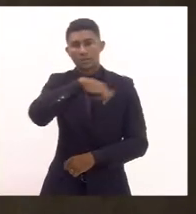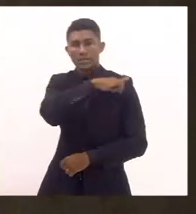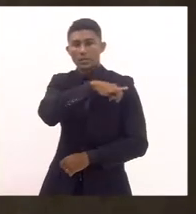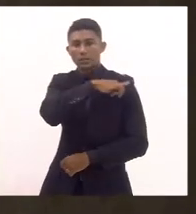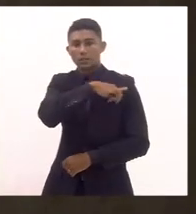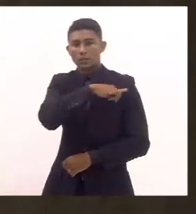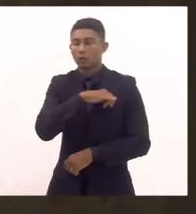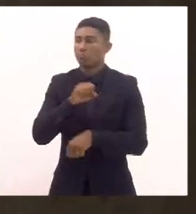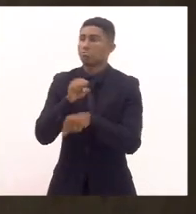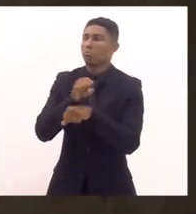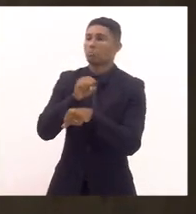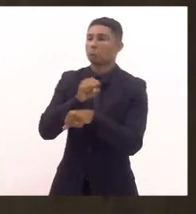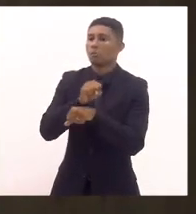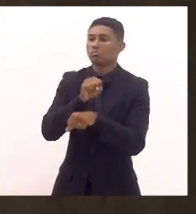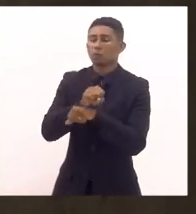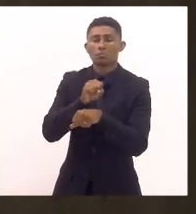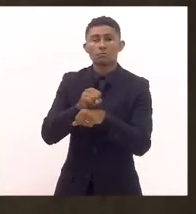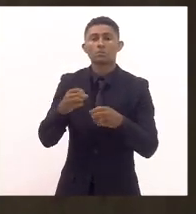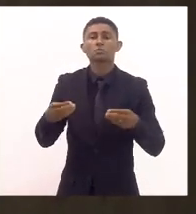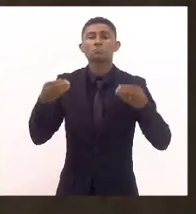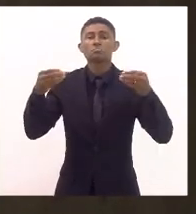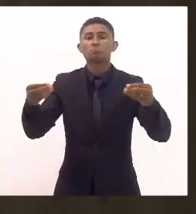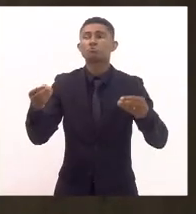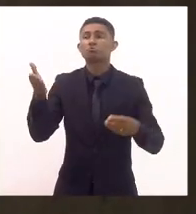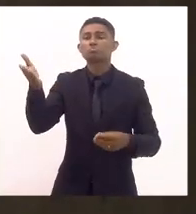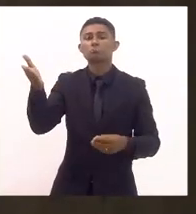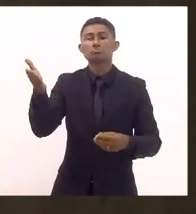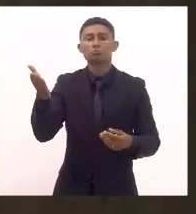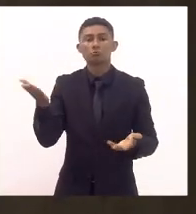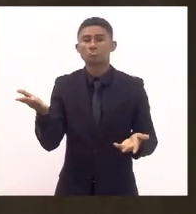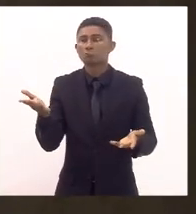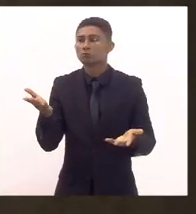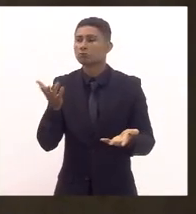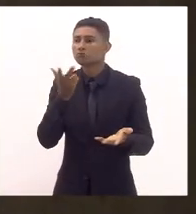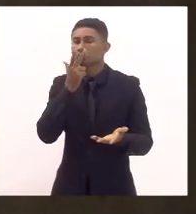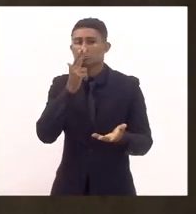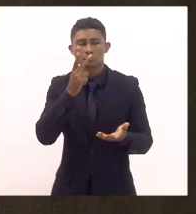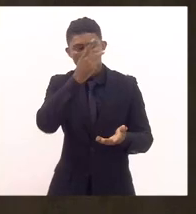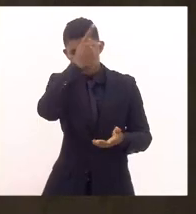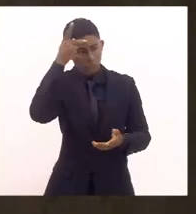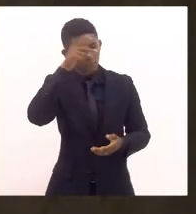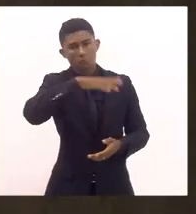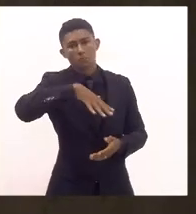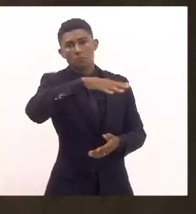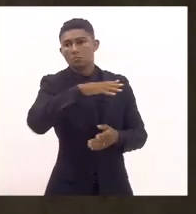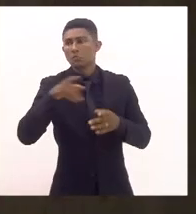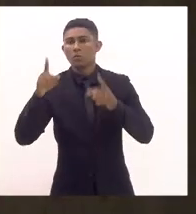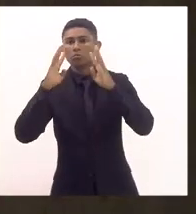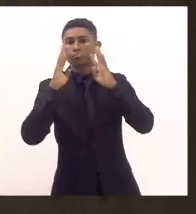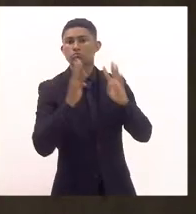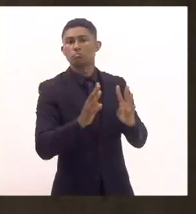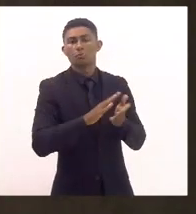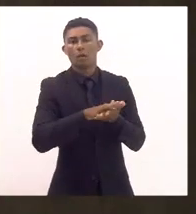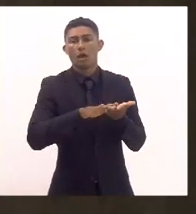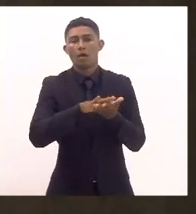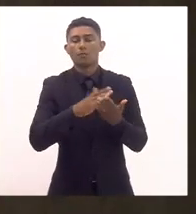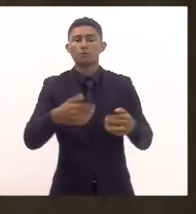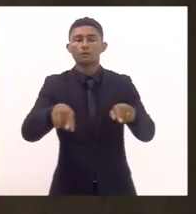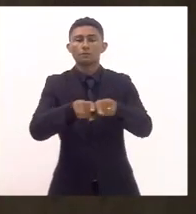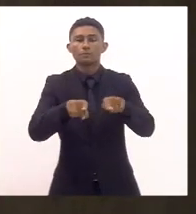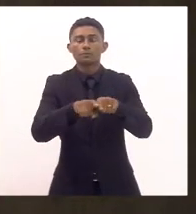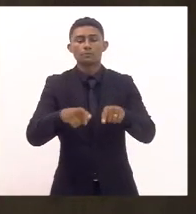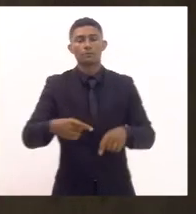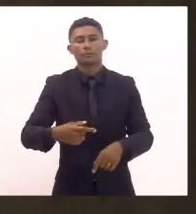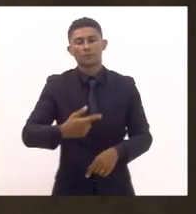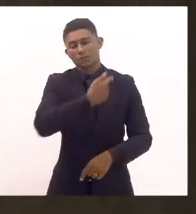de um ministério que não atende a população de uma o governo que